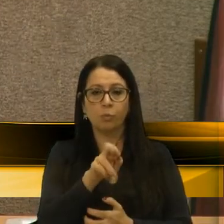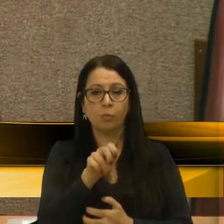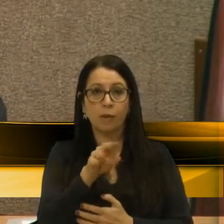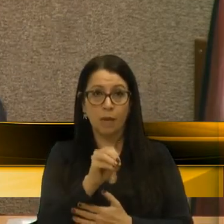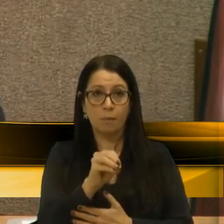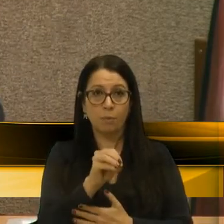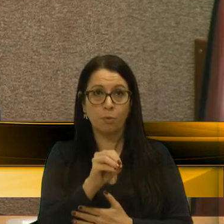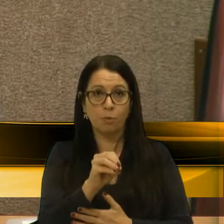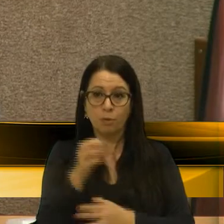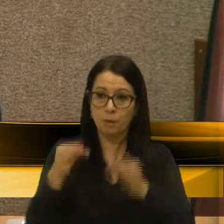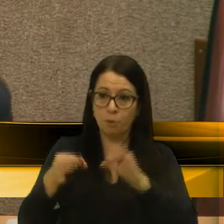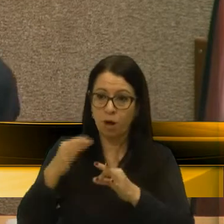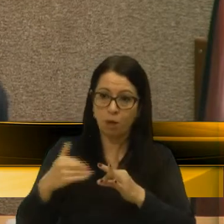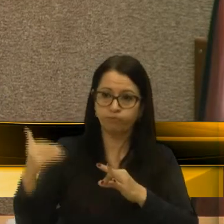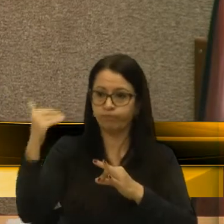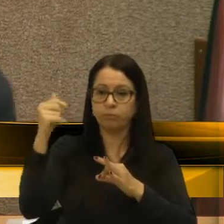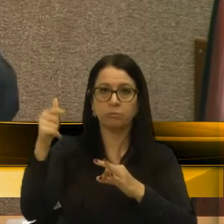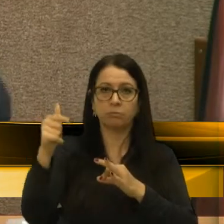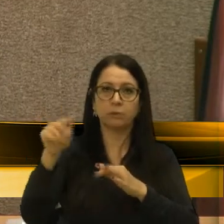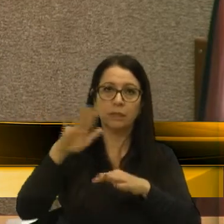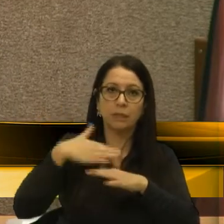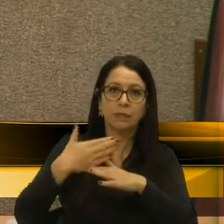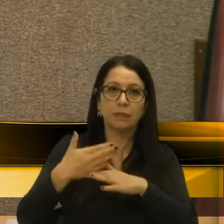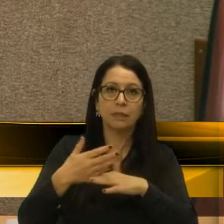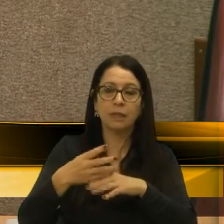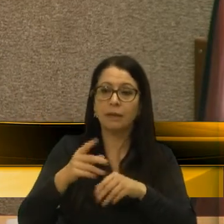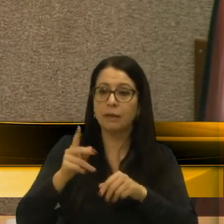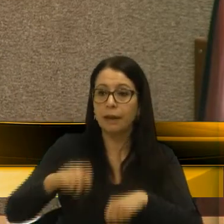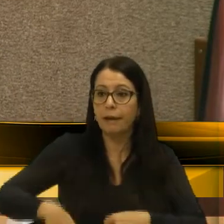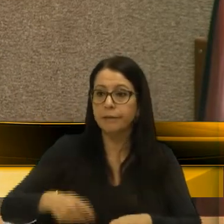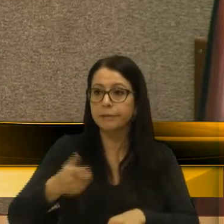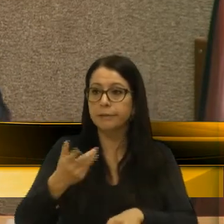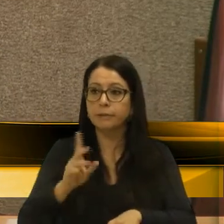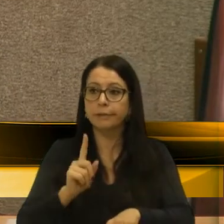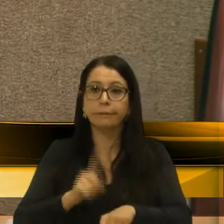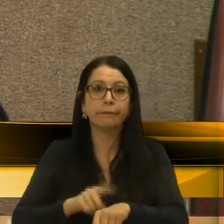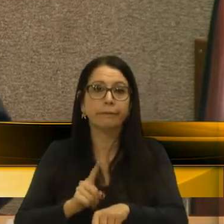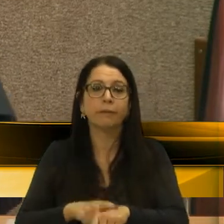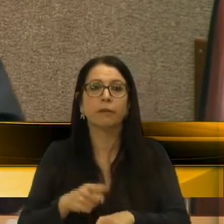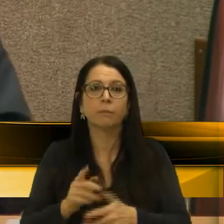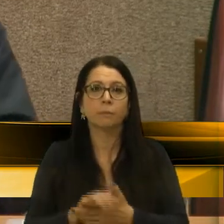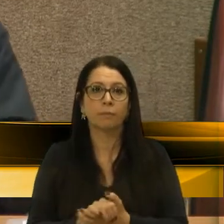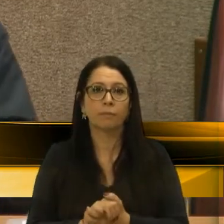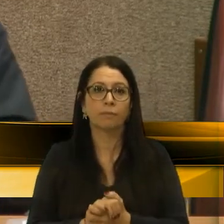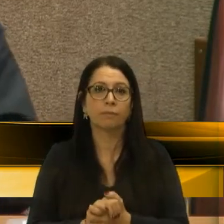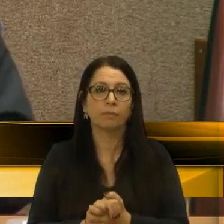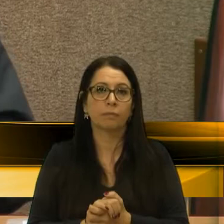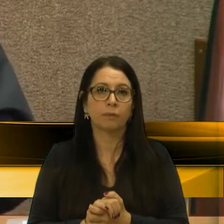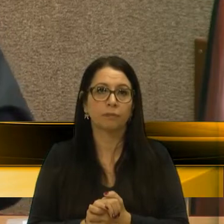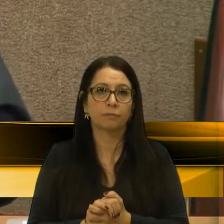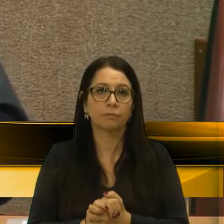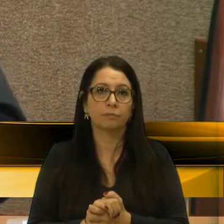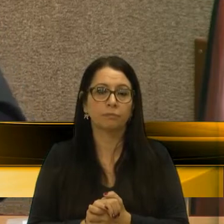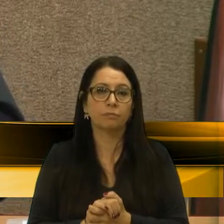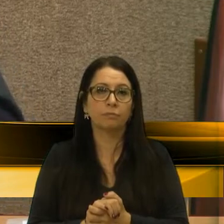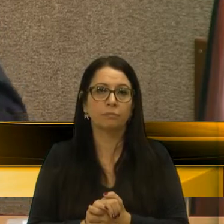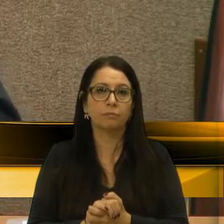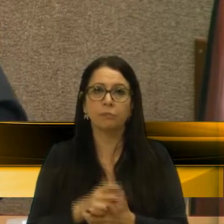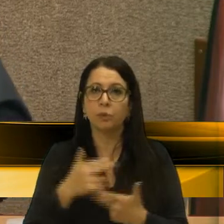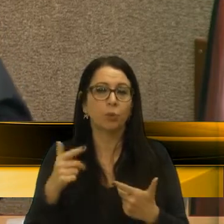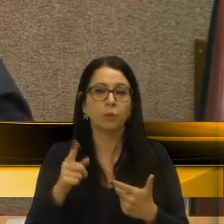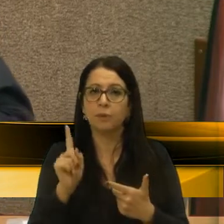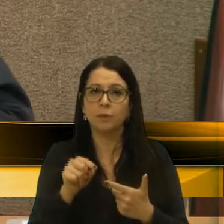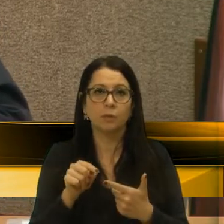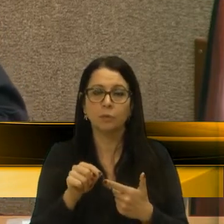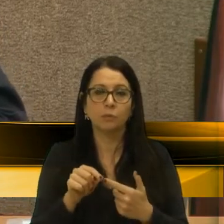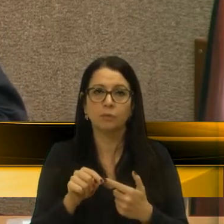Federal ele dispensa mais tempo para questões que não lhe